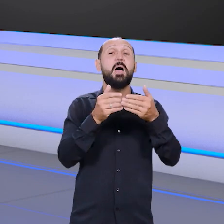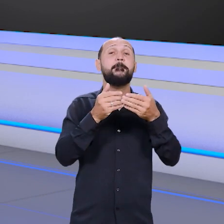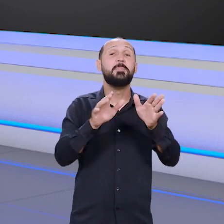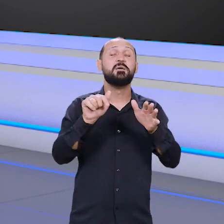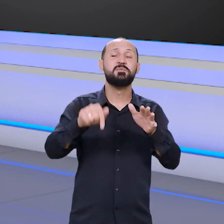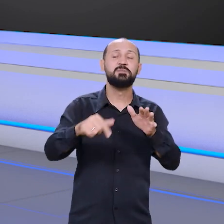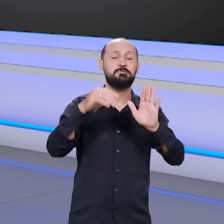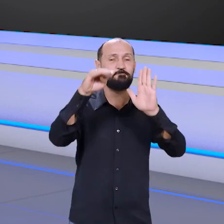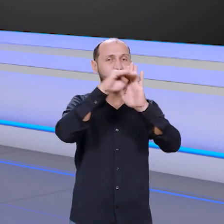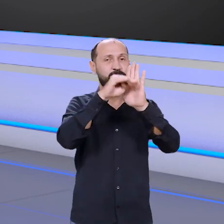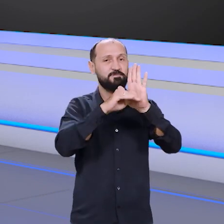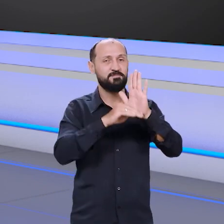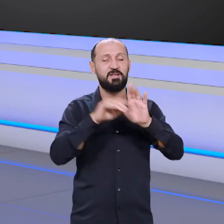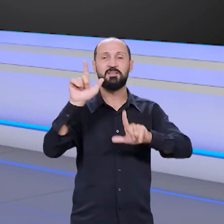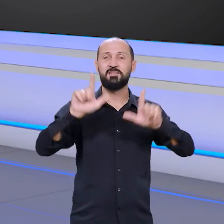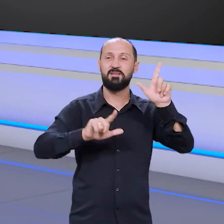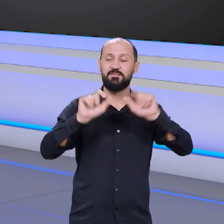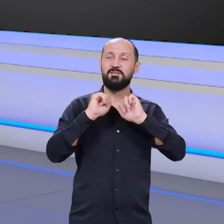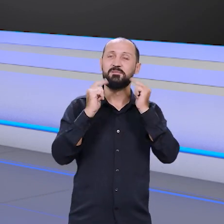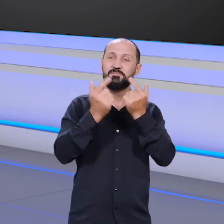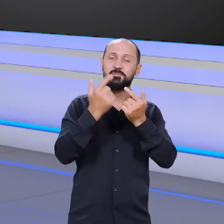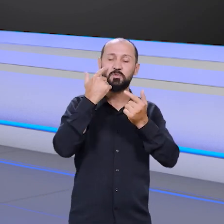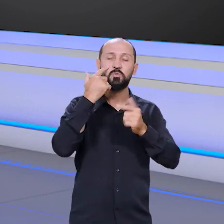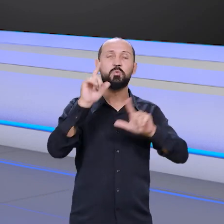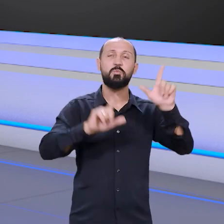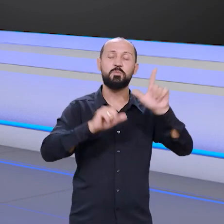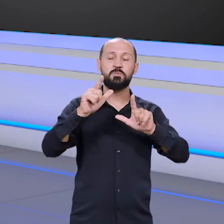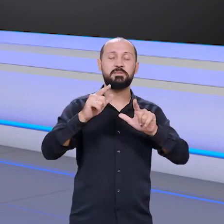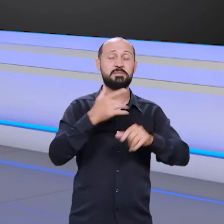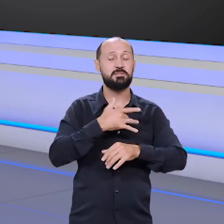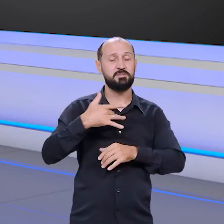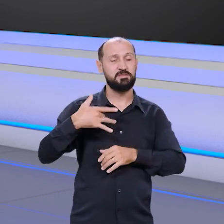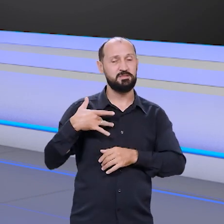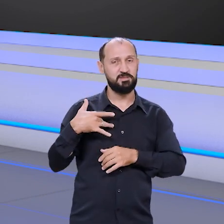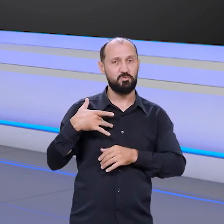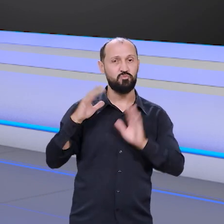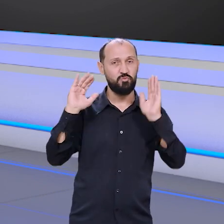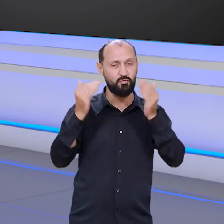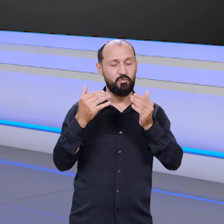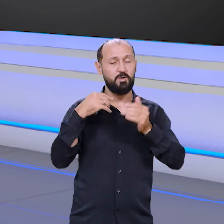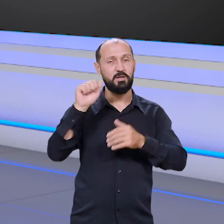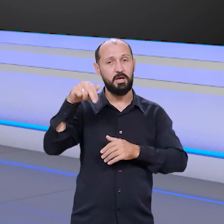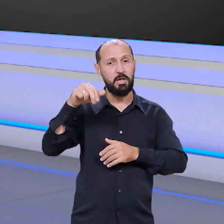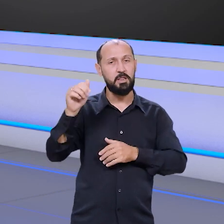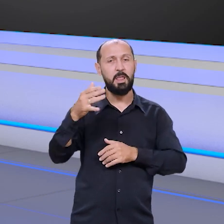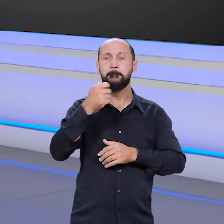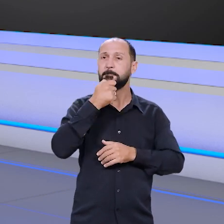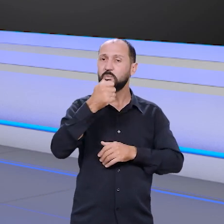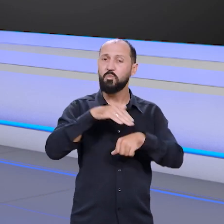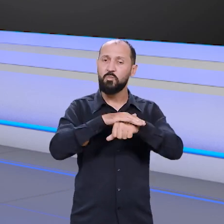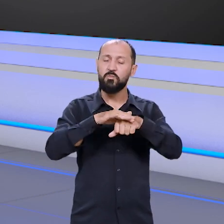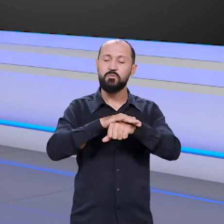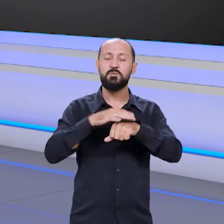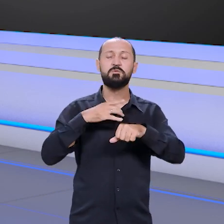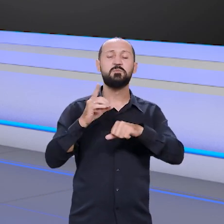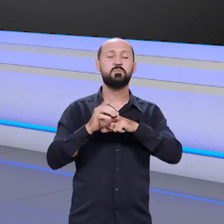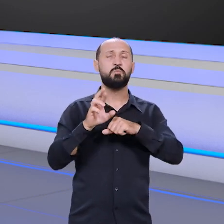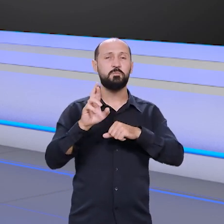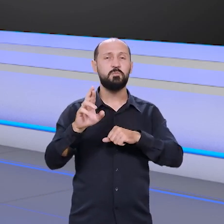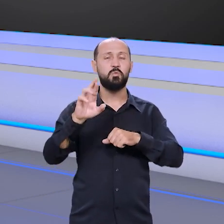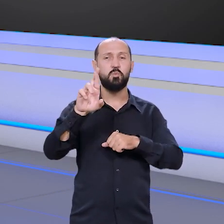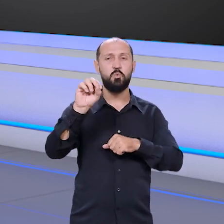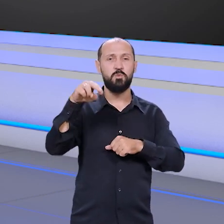temos estreias na programação da TV Alemes. No programa Saúde em Foco, Ana Paula Gimenez conversa com o